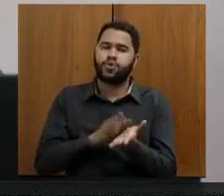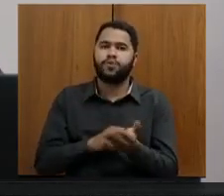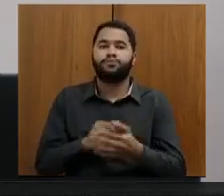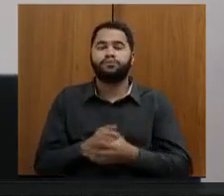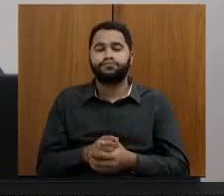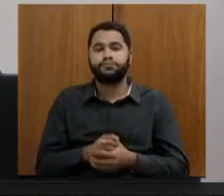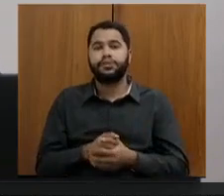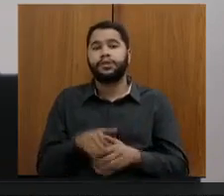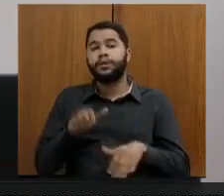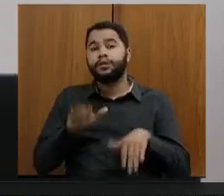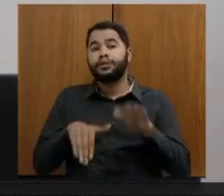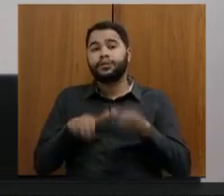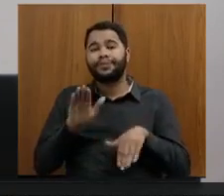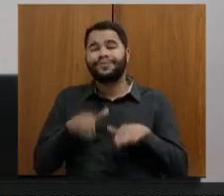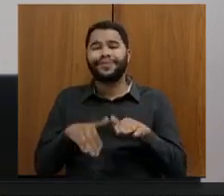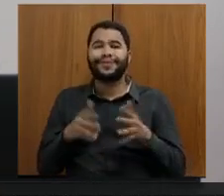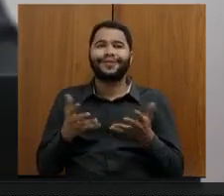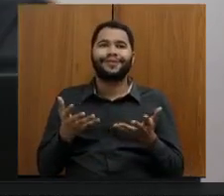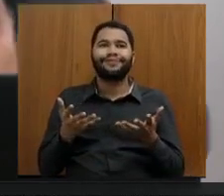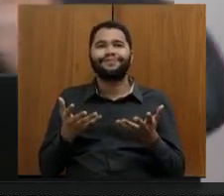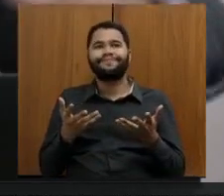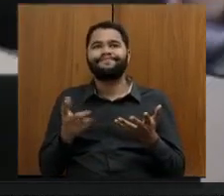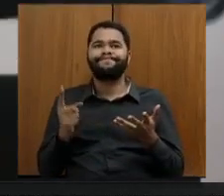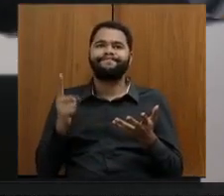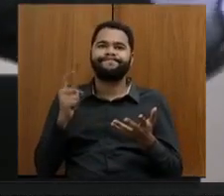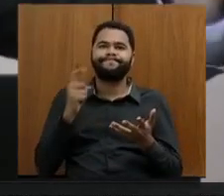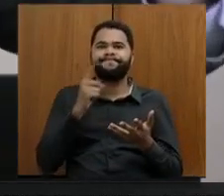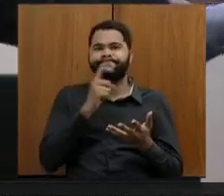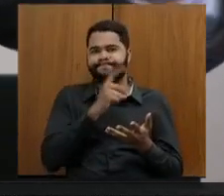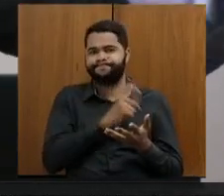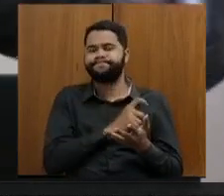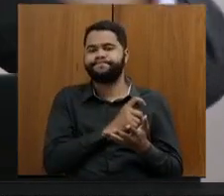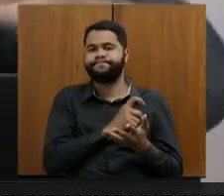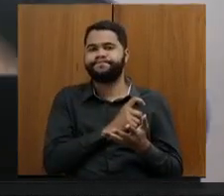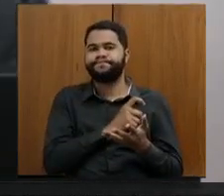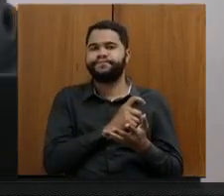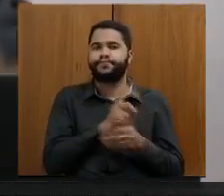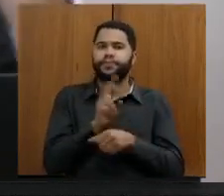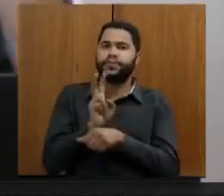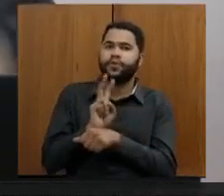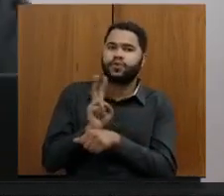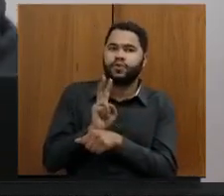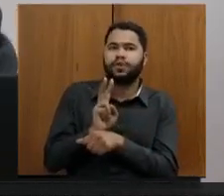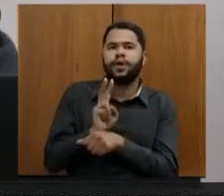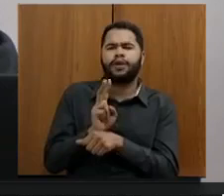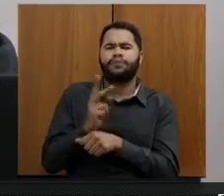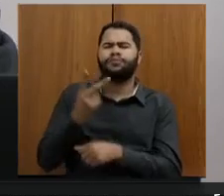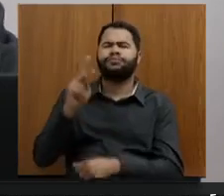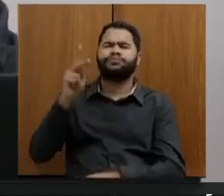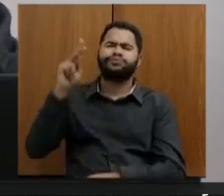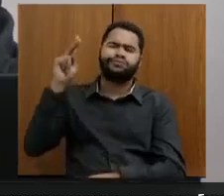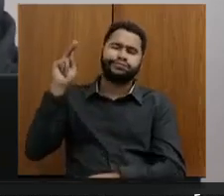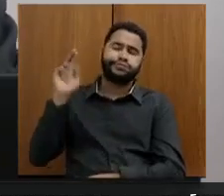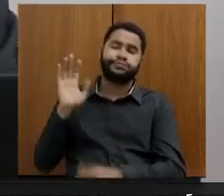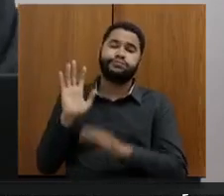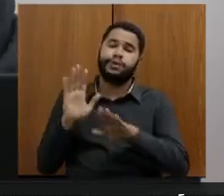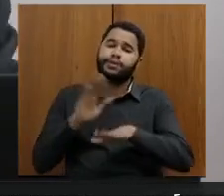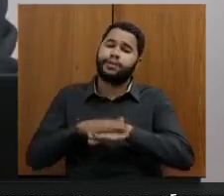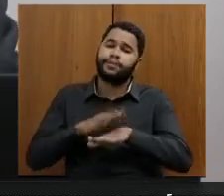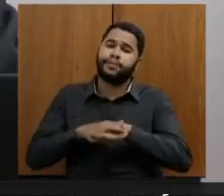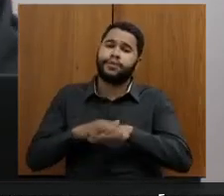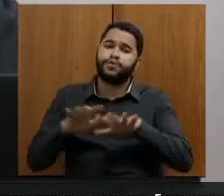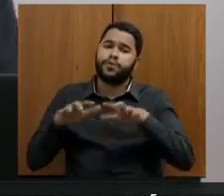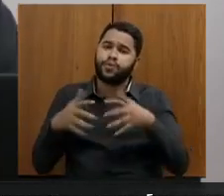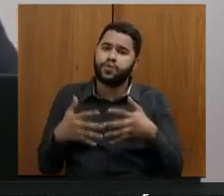muitas vezes há uma certa dificuldade entre os chefes e isso é histórico mas aí cada